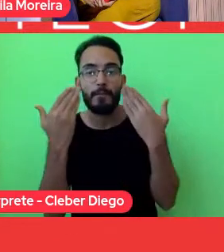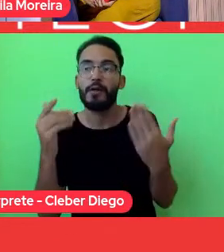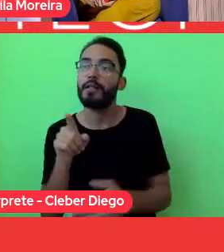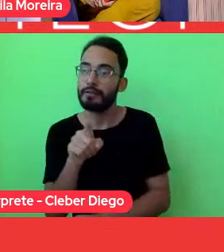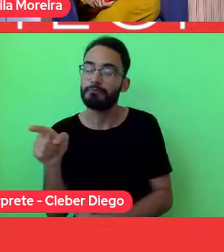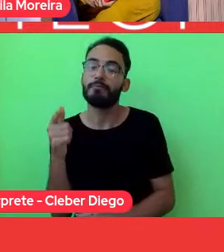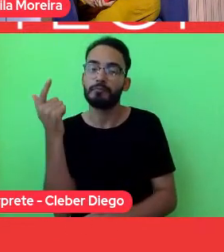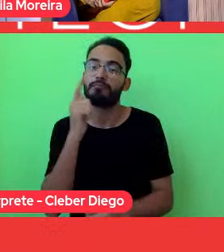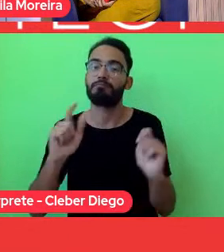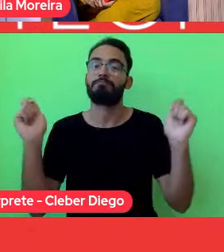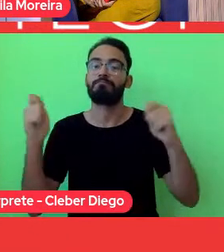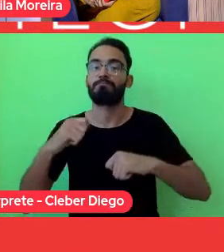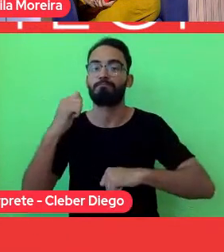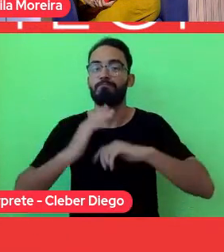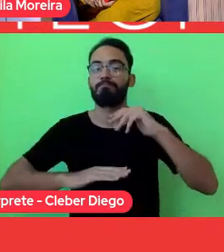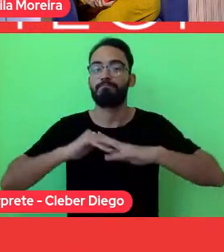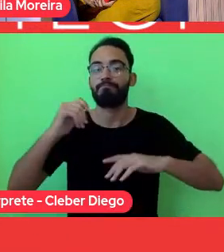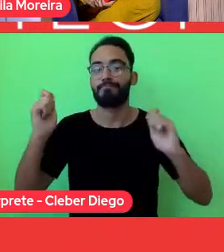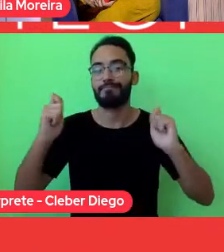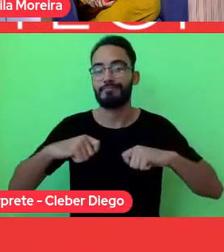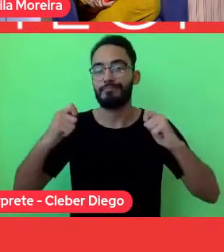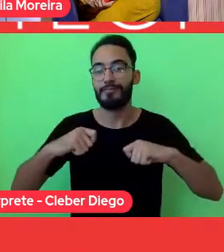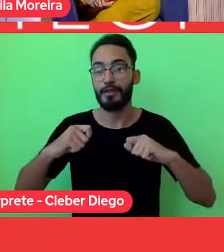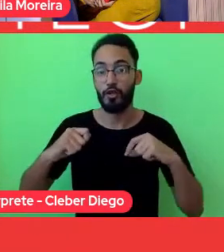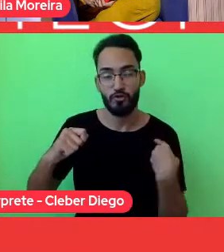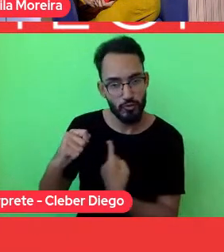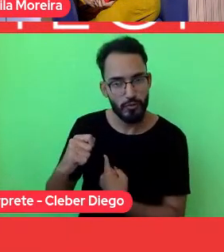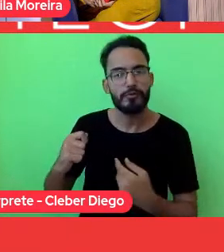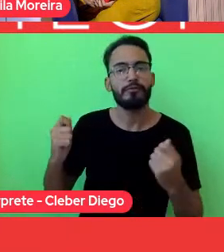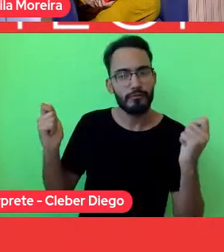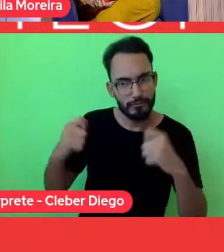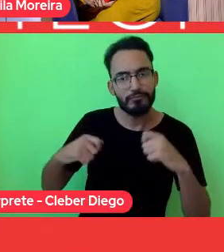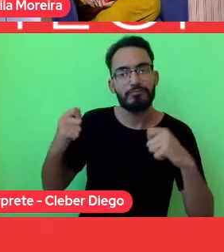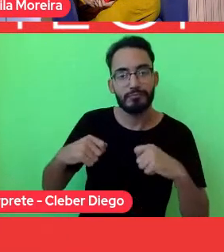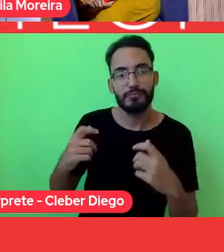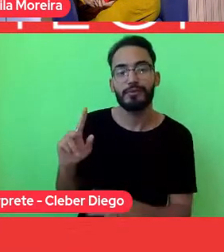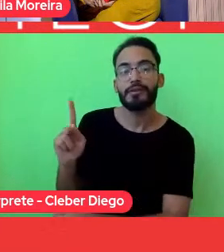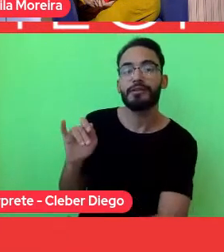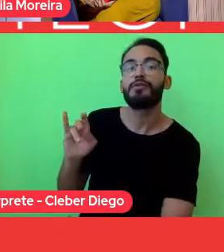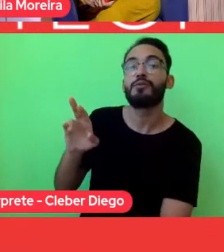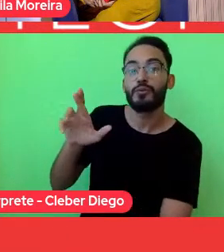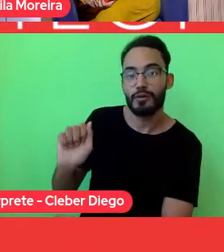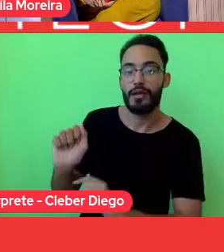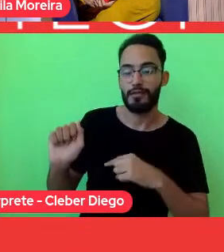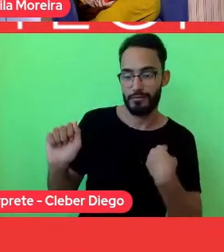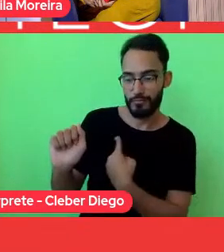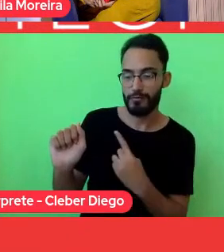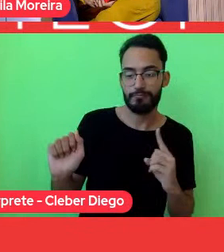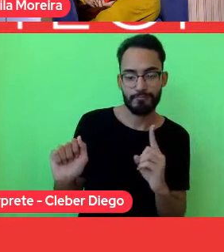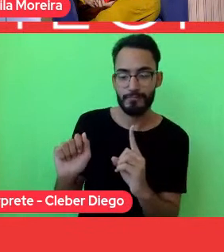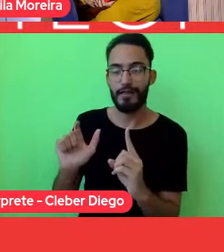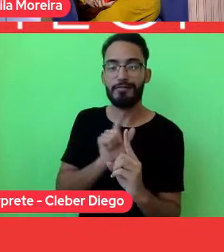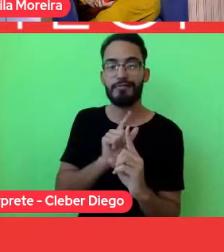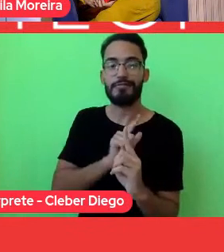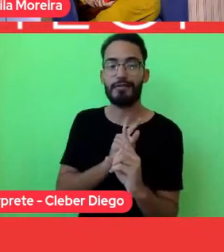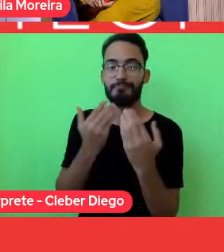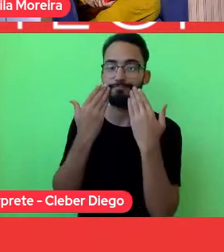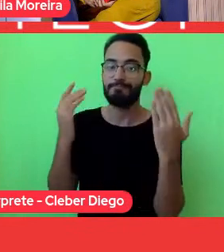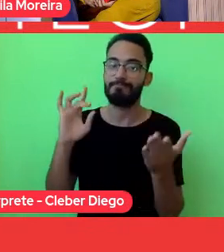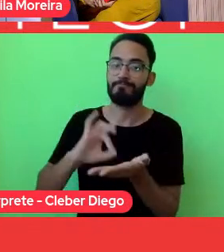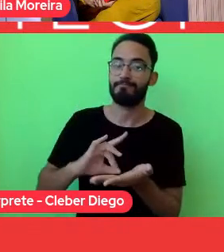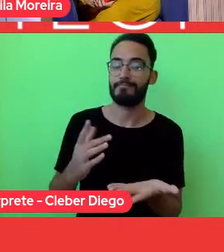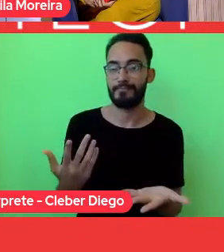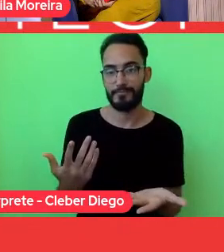são. Elas também são. Nós somos. Como diz Riura, nós existimos. Então,